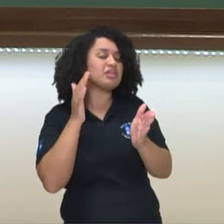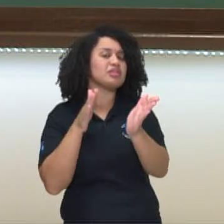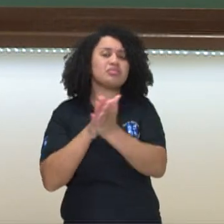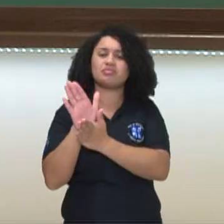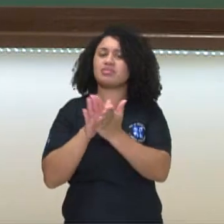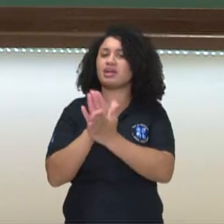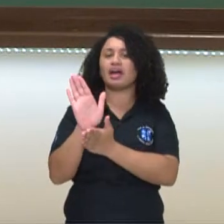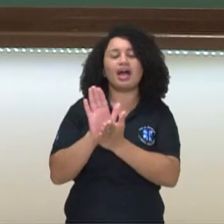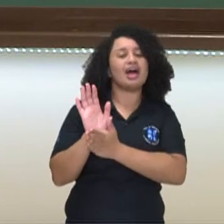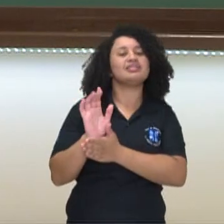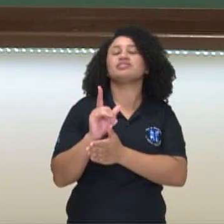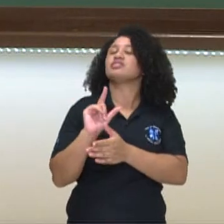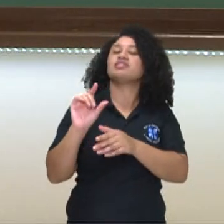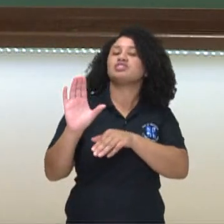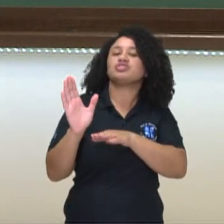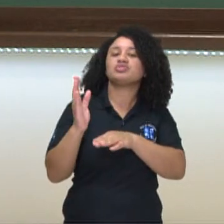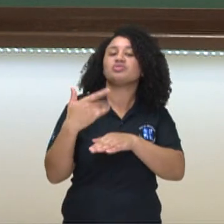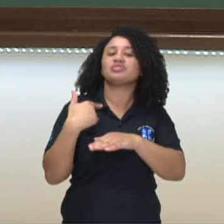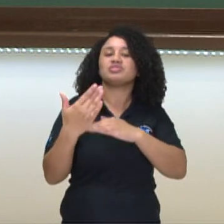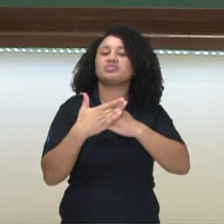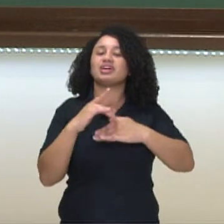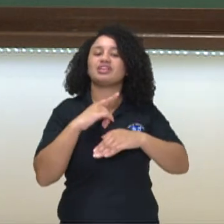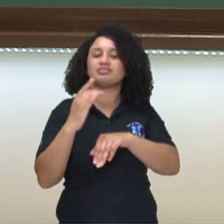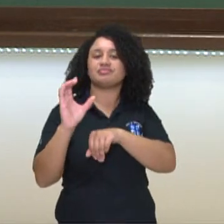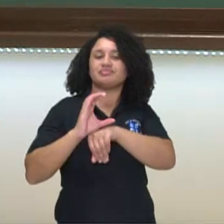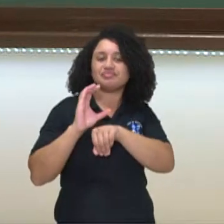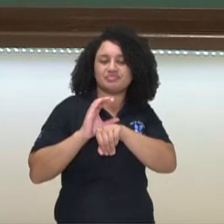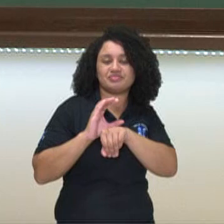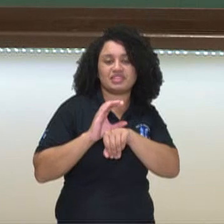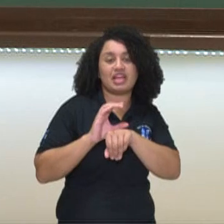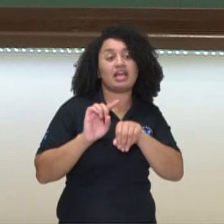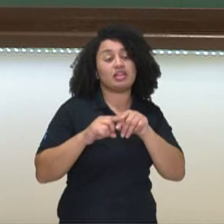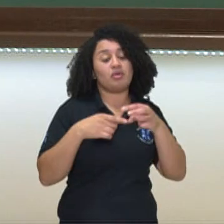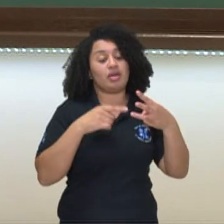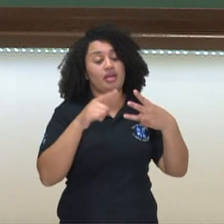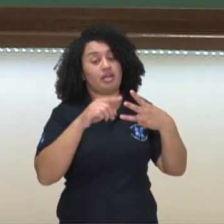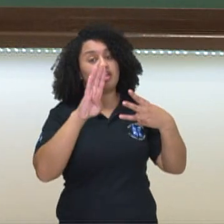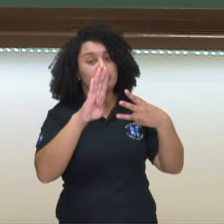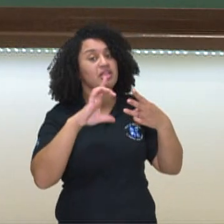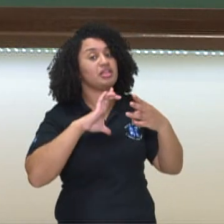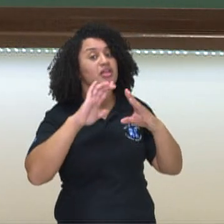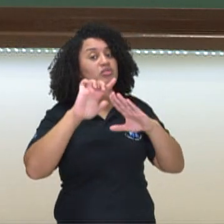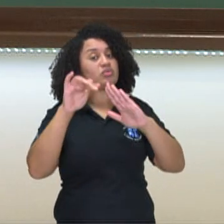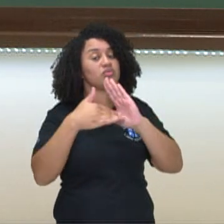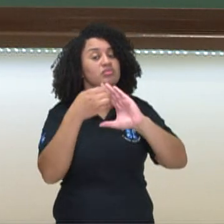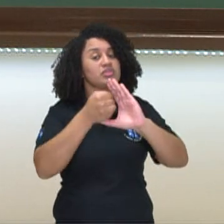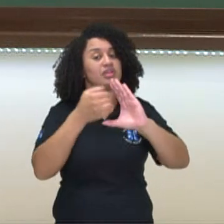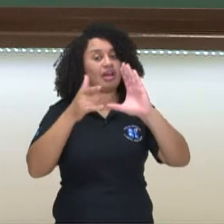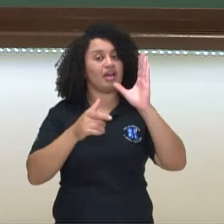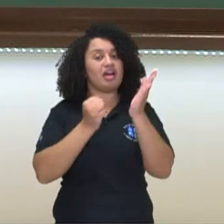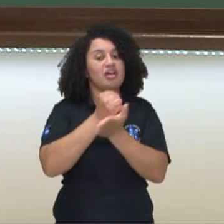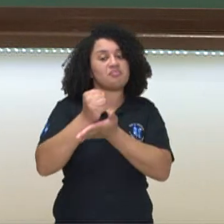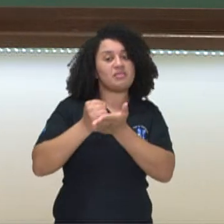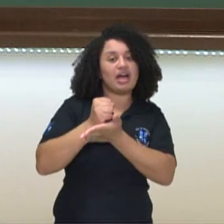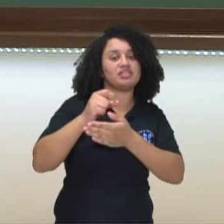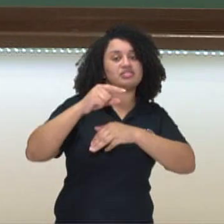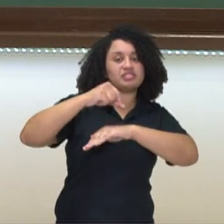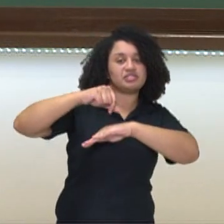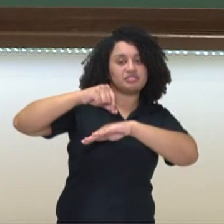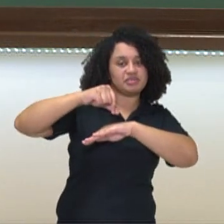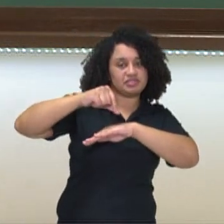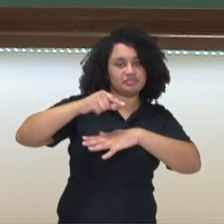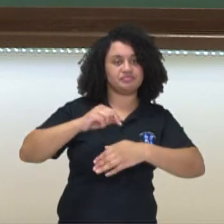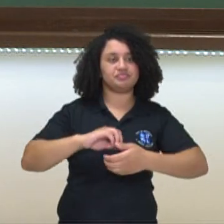não remete a um lucro expressivo. E já a letra B, temos todas as características que embasam o funcionamento do